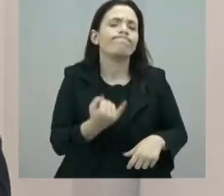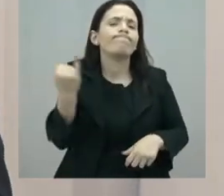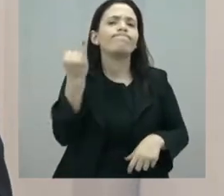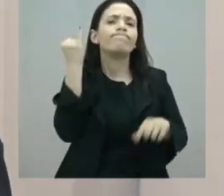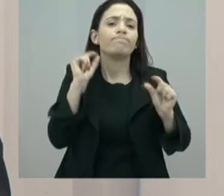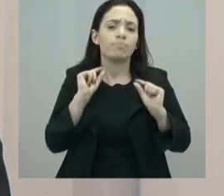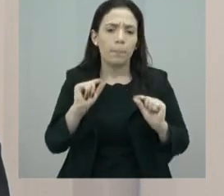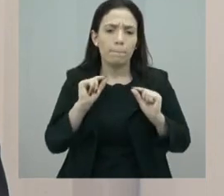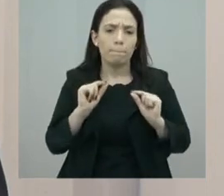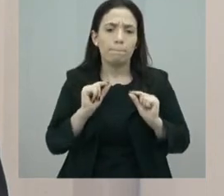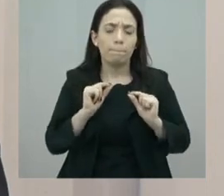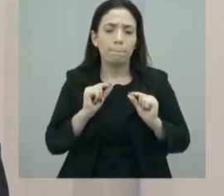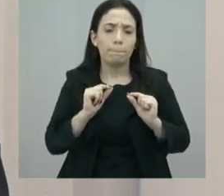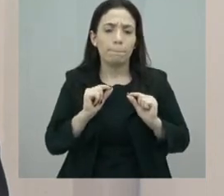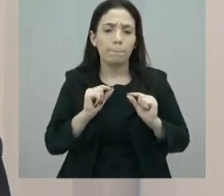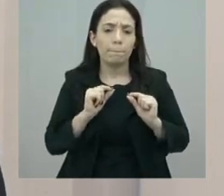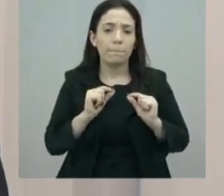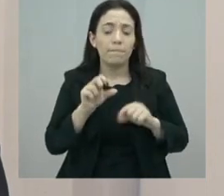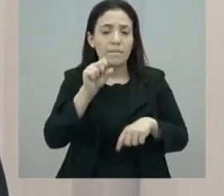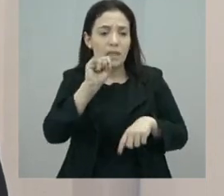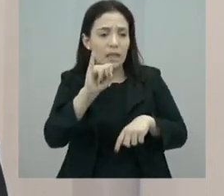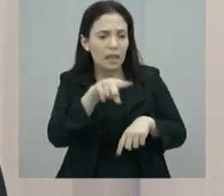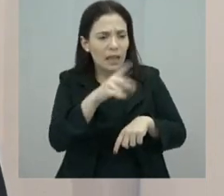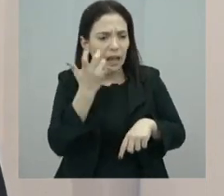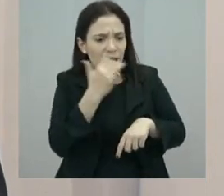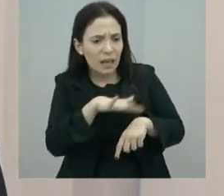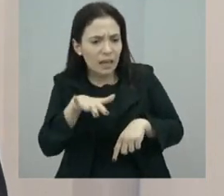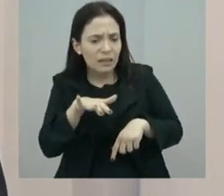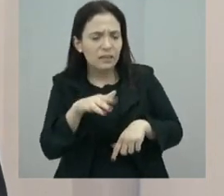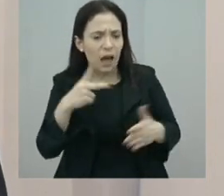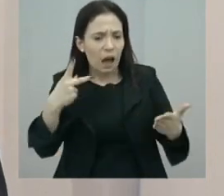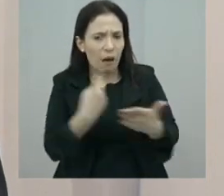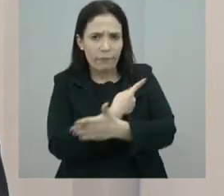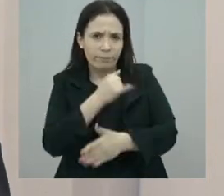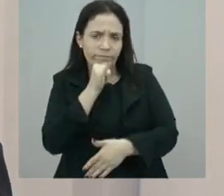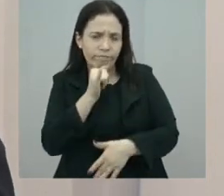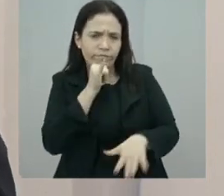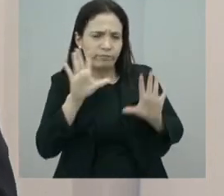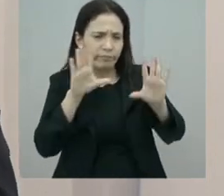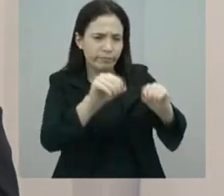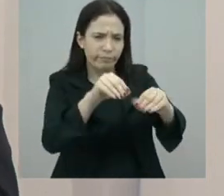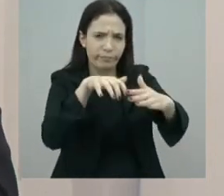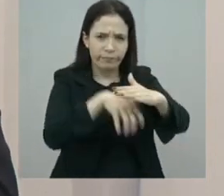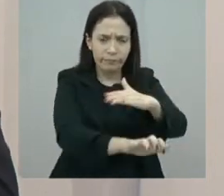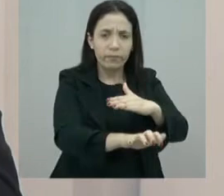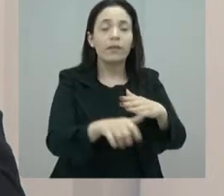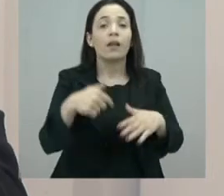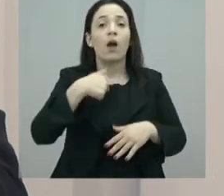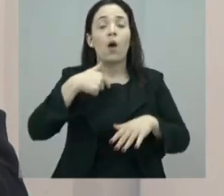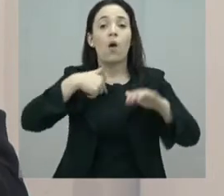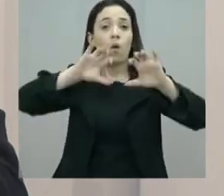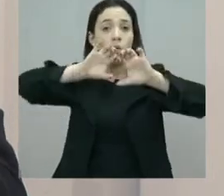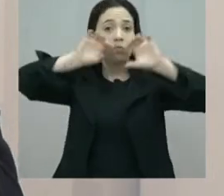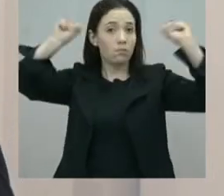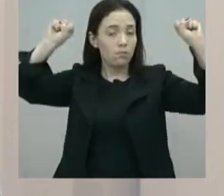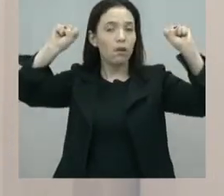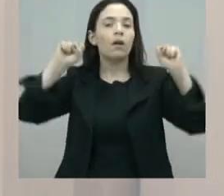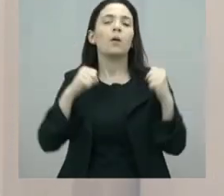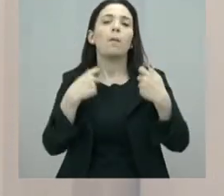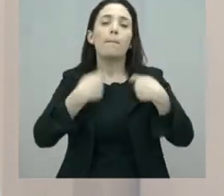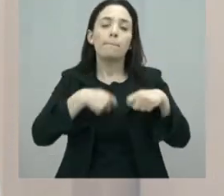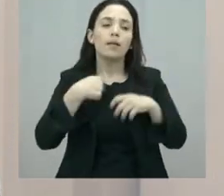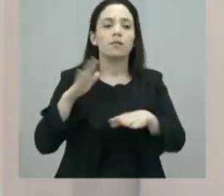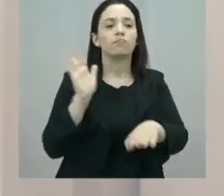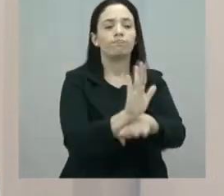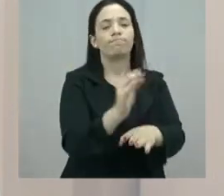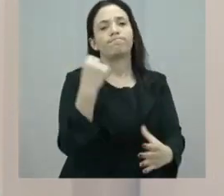de chegar numa situação em que uma criança acabou de ser vítima de violência, por exemplo, e o conselheiro vai ter que